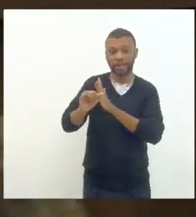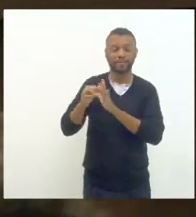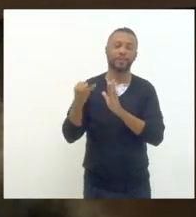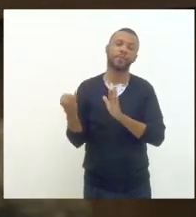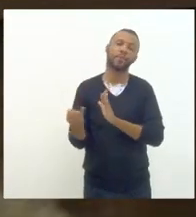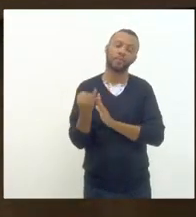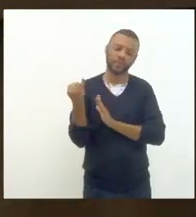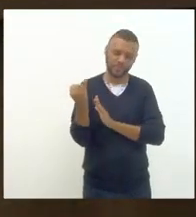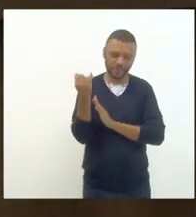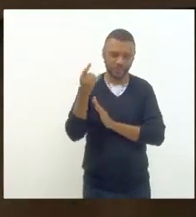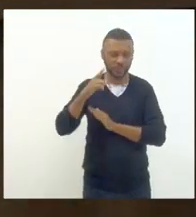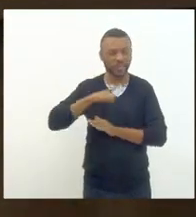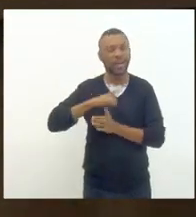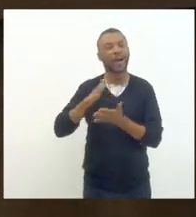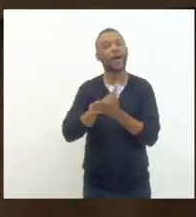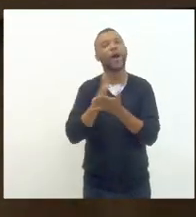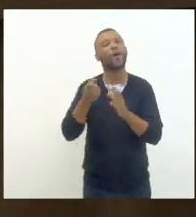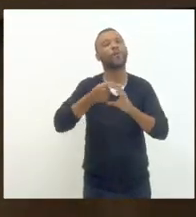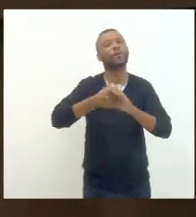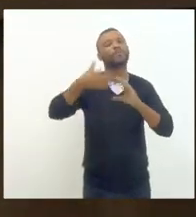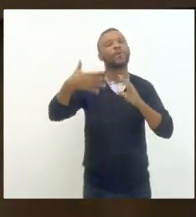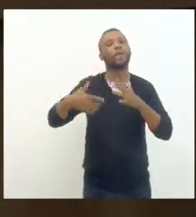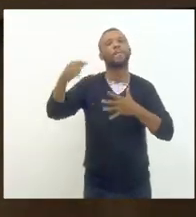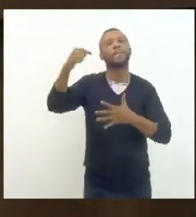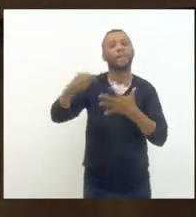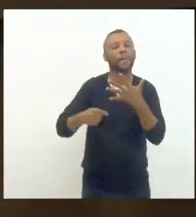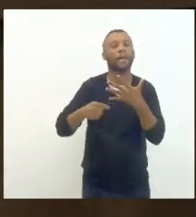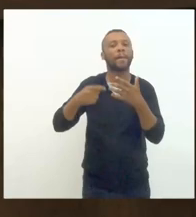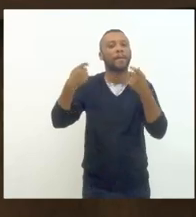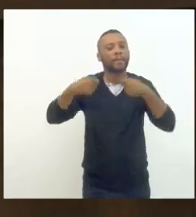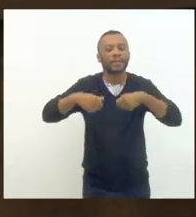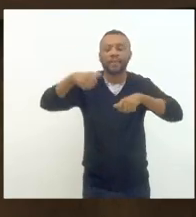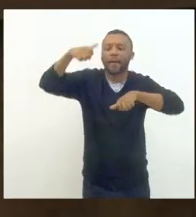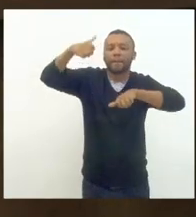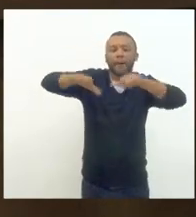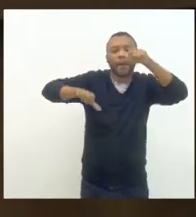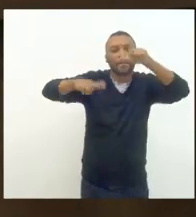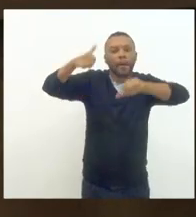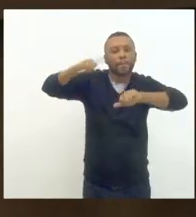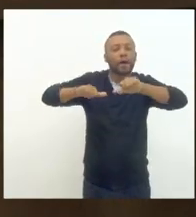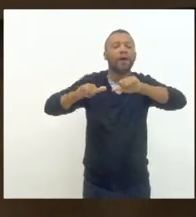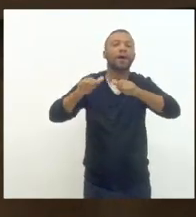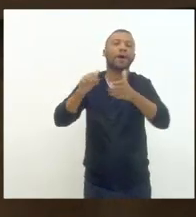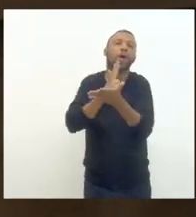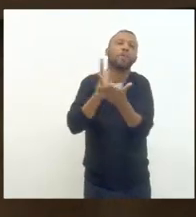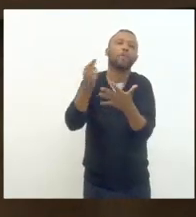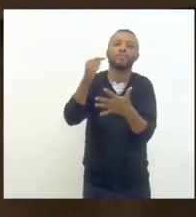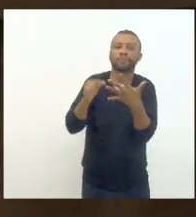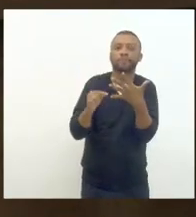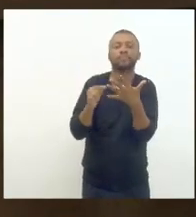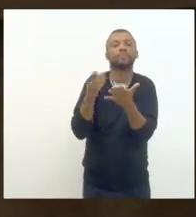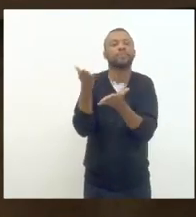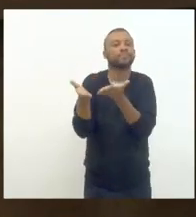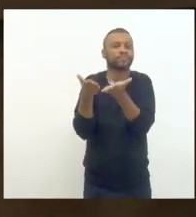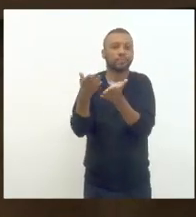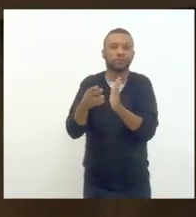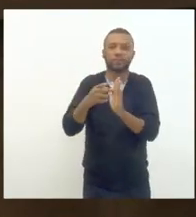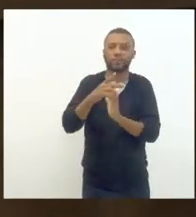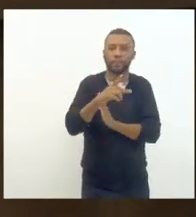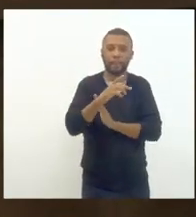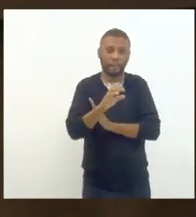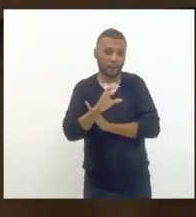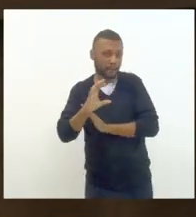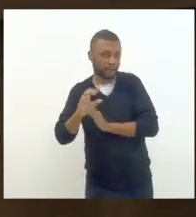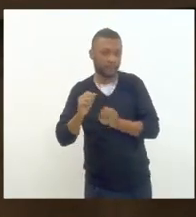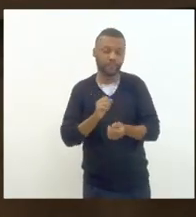fundamental. Alguns aspectos têm que ser sopesados. Há algumas questões que devem ser tratadas por PEC, tem outras